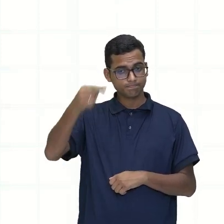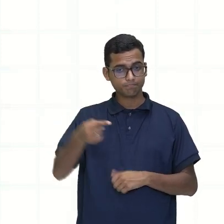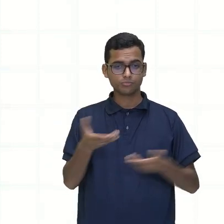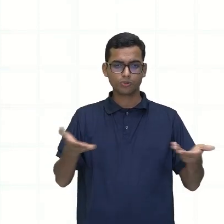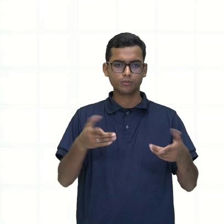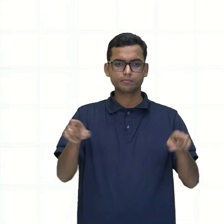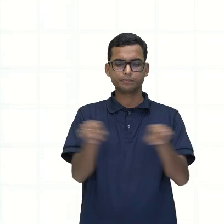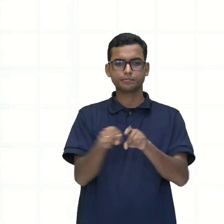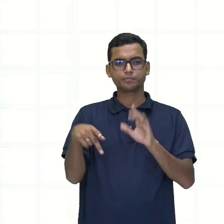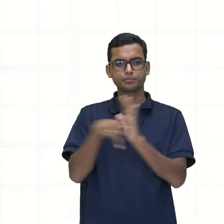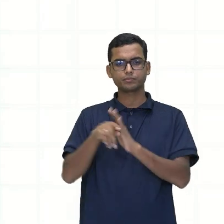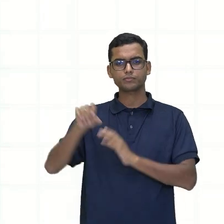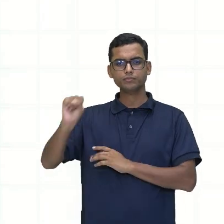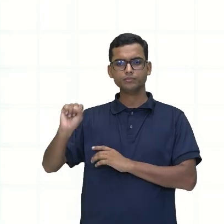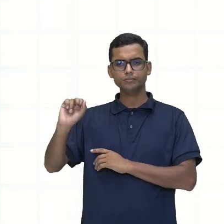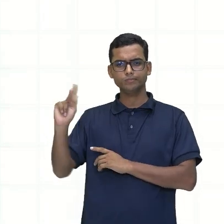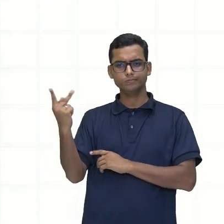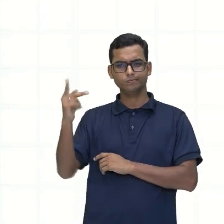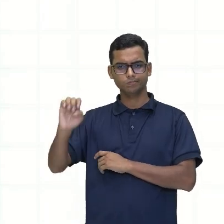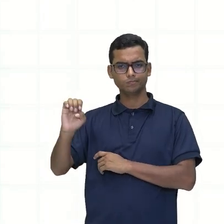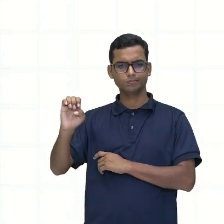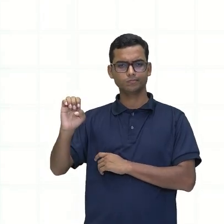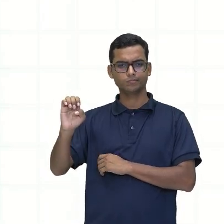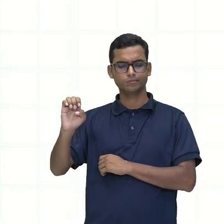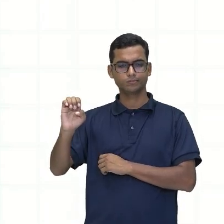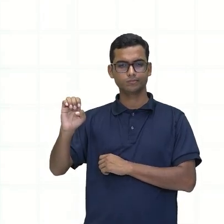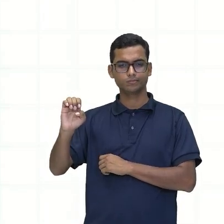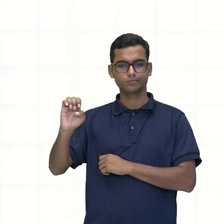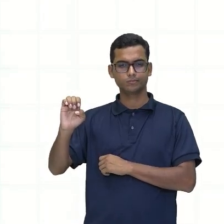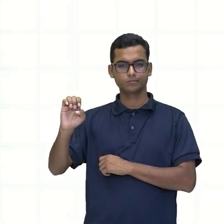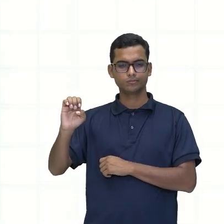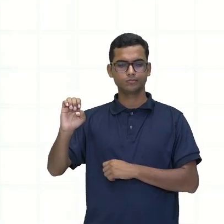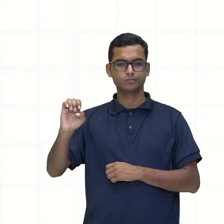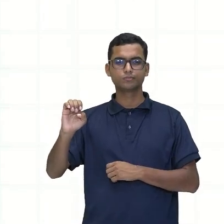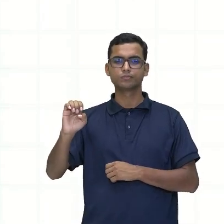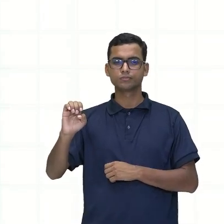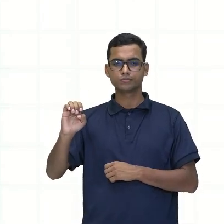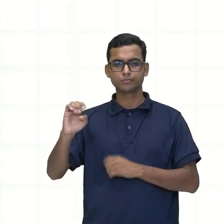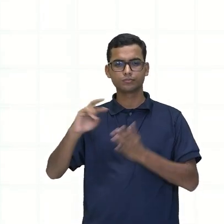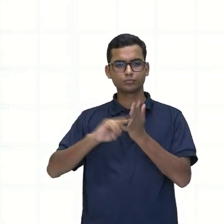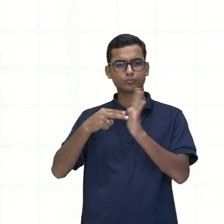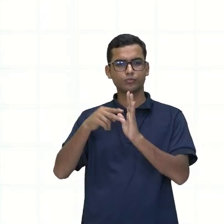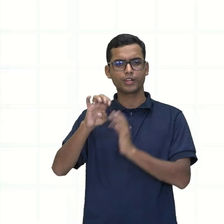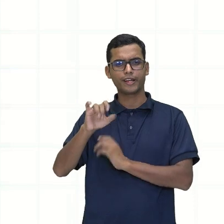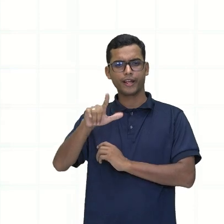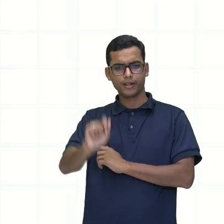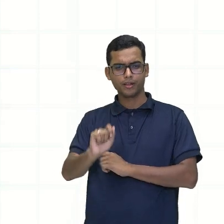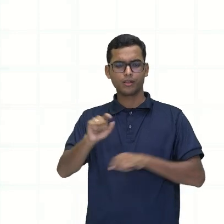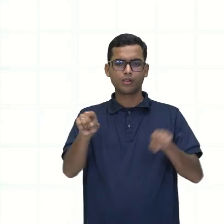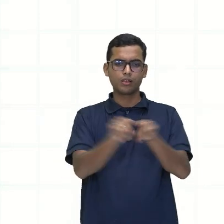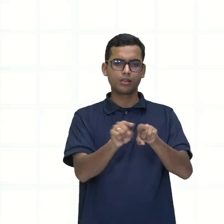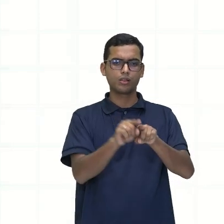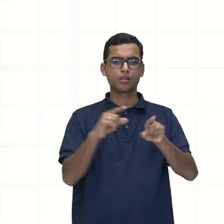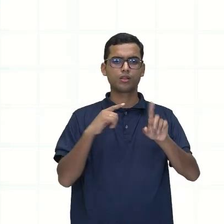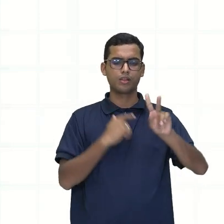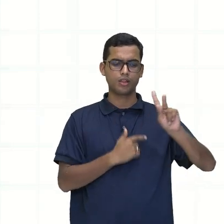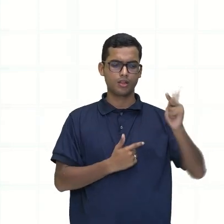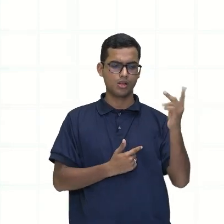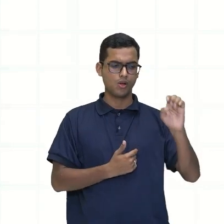o she, né? Que é o pronome com função de sujeito ela. E o correspondente a ele, com função de objeto, é